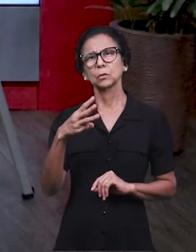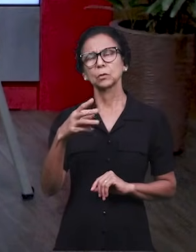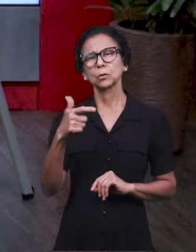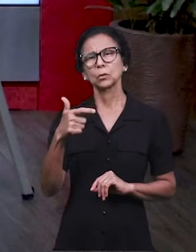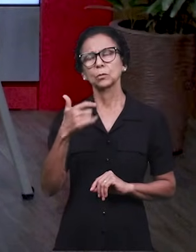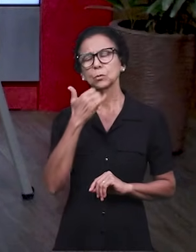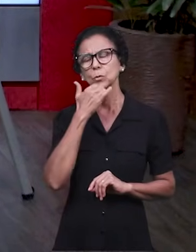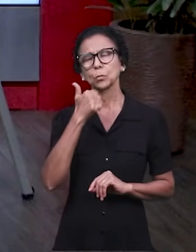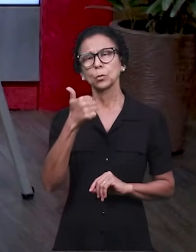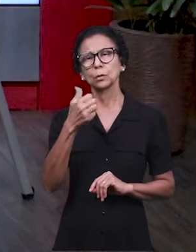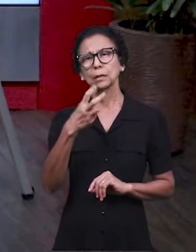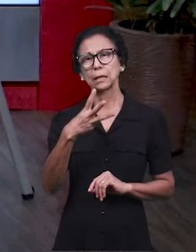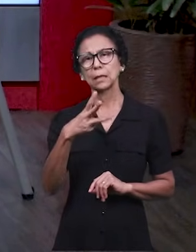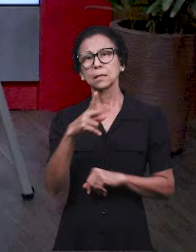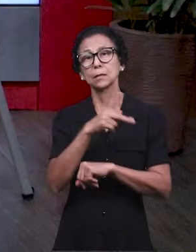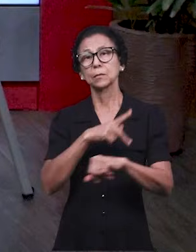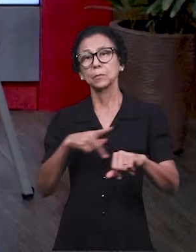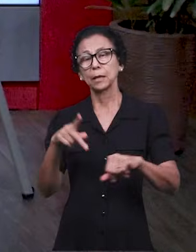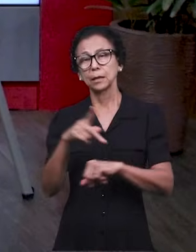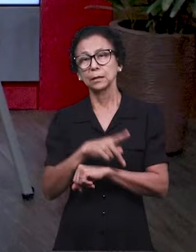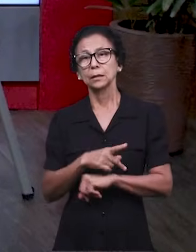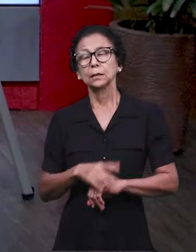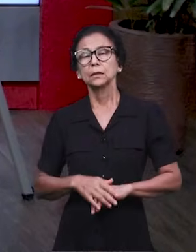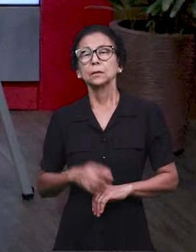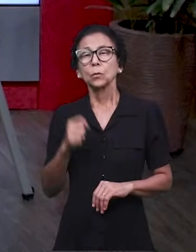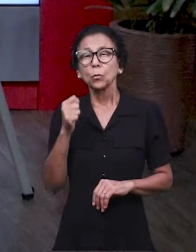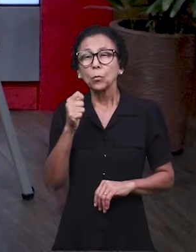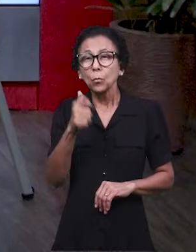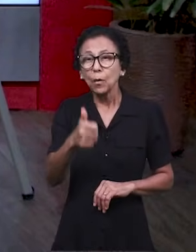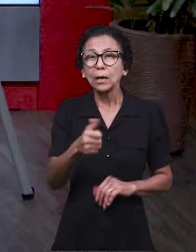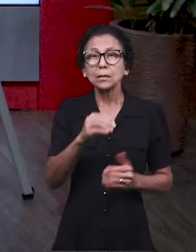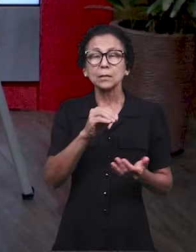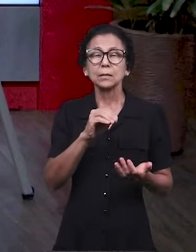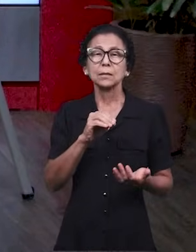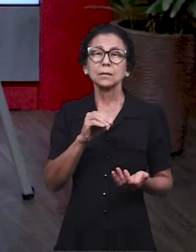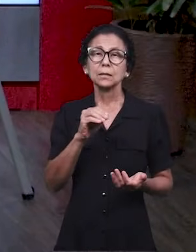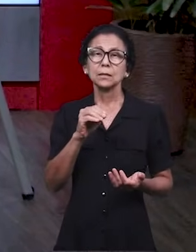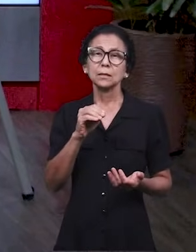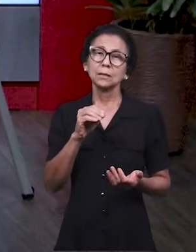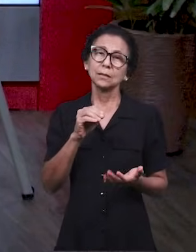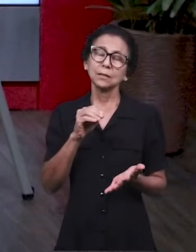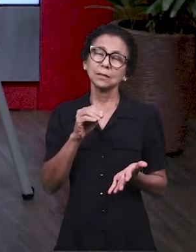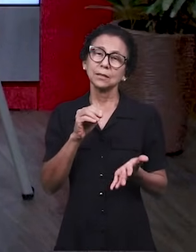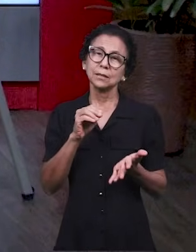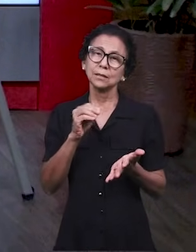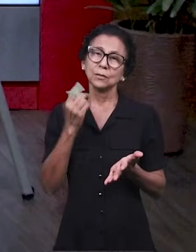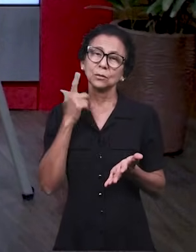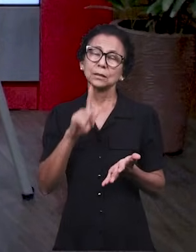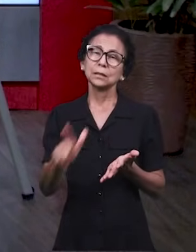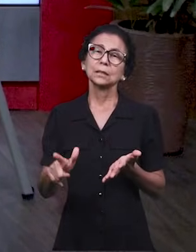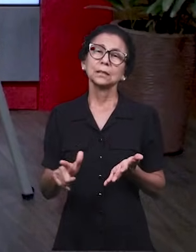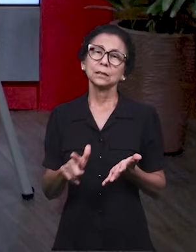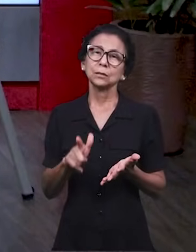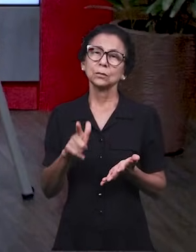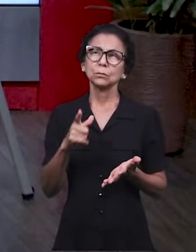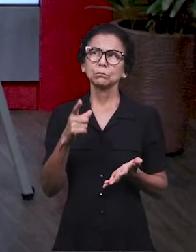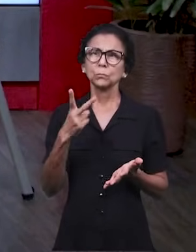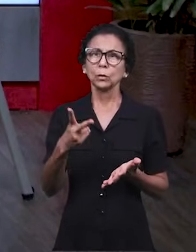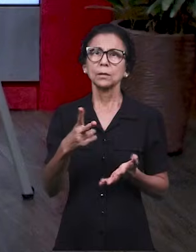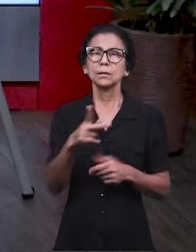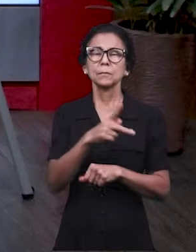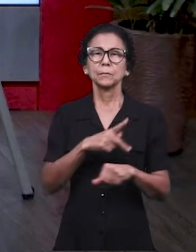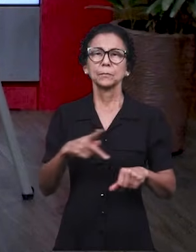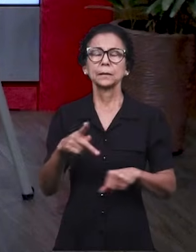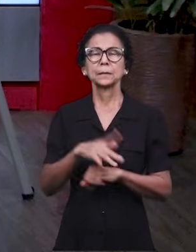estamos alcançando mais 2 e só ficará faltando um país dos 15. Iniciou ali Estados Unidos,